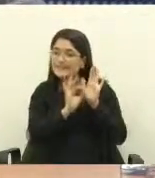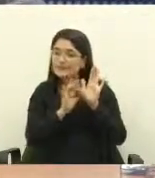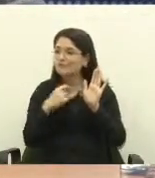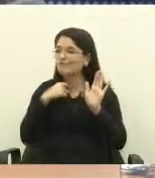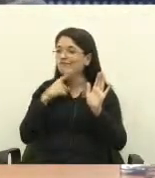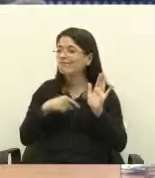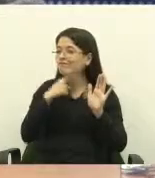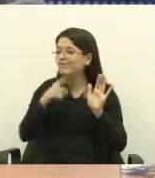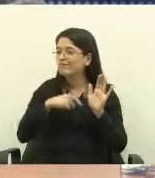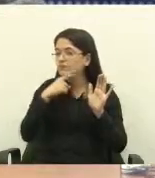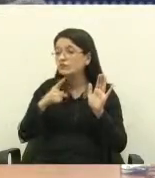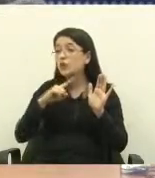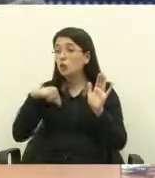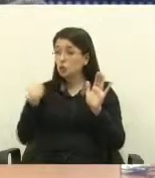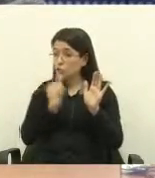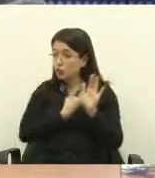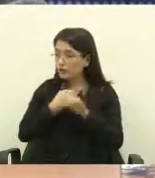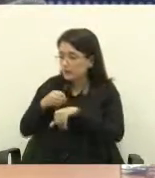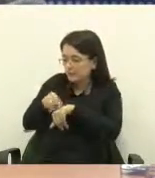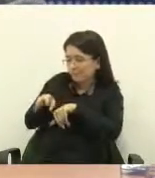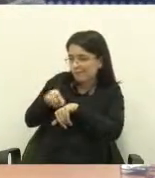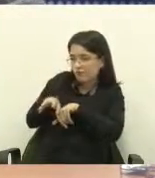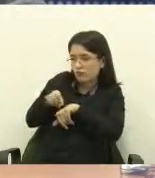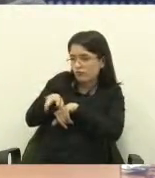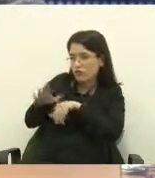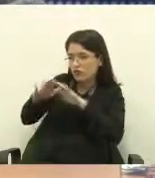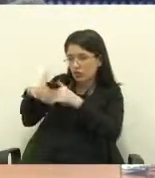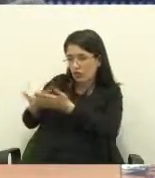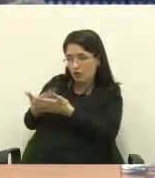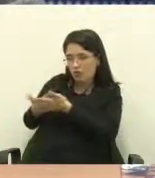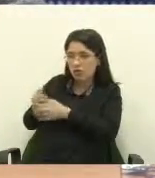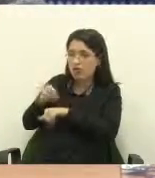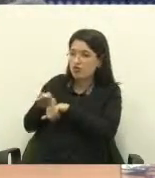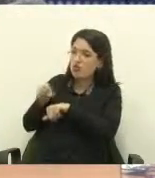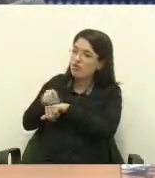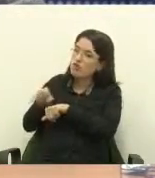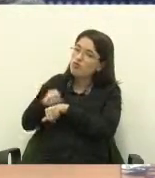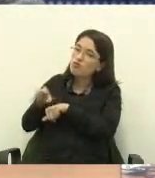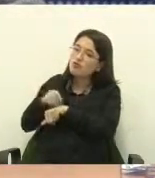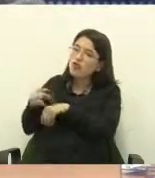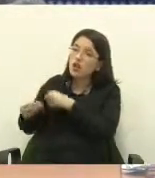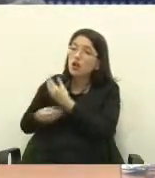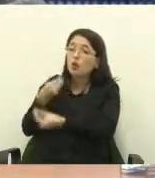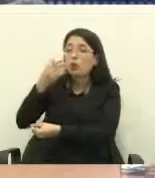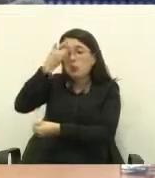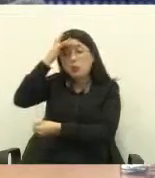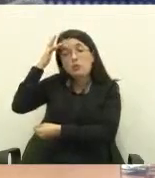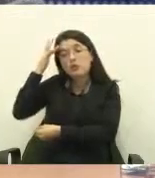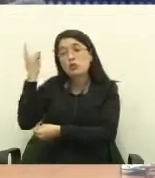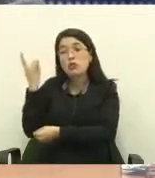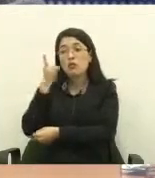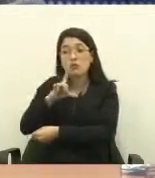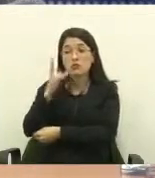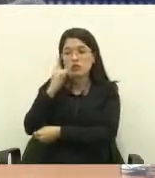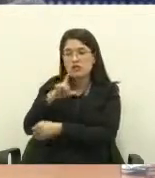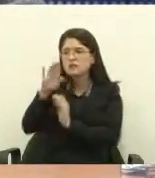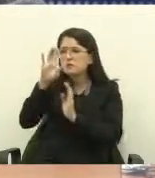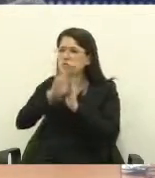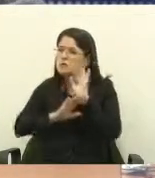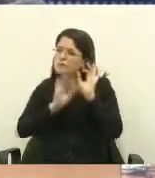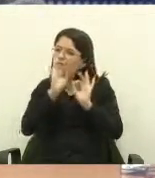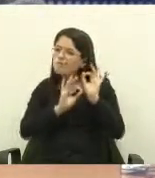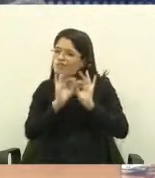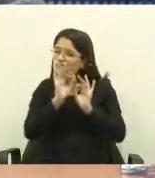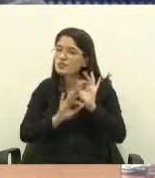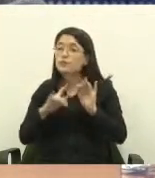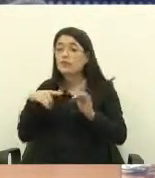essas ações para que a gente desse orientação. Dessas 10 mil pessoas que passaram pelo Adamastor,